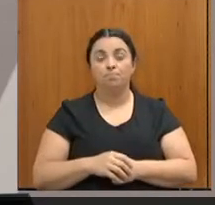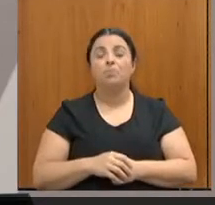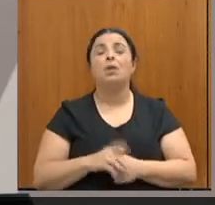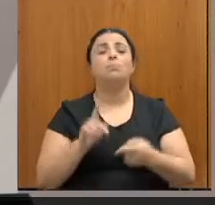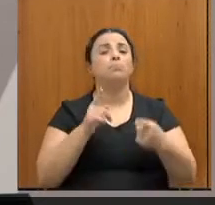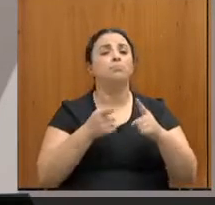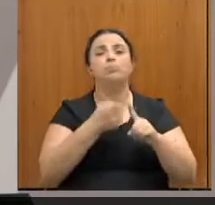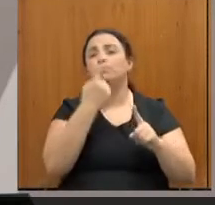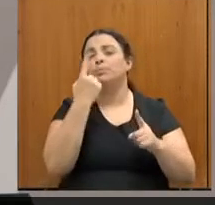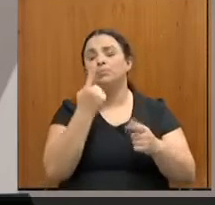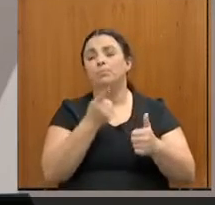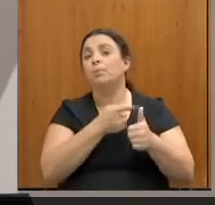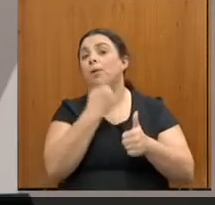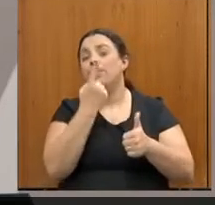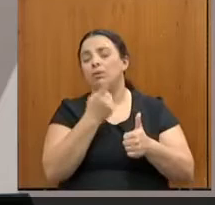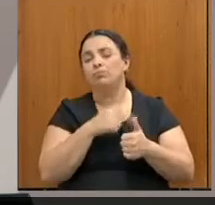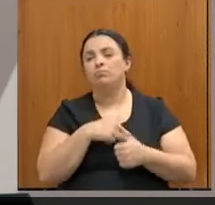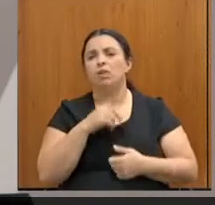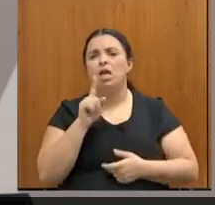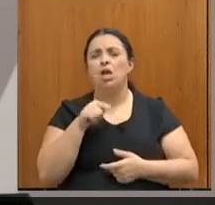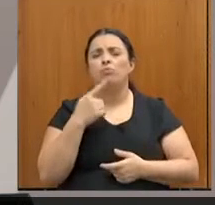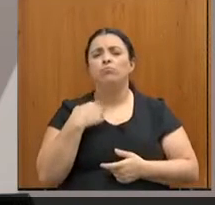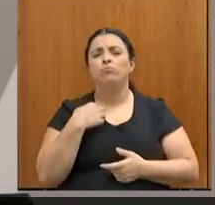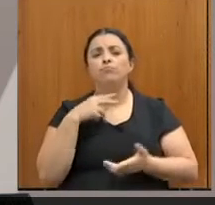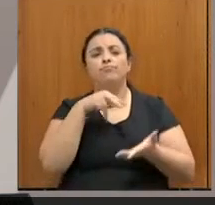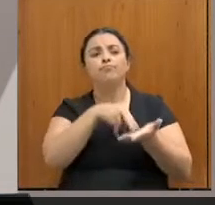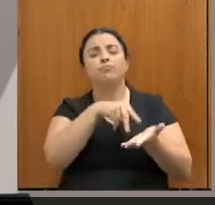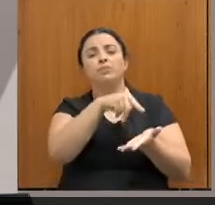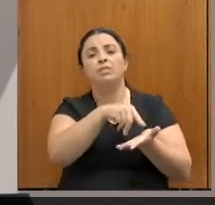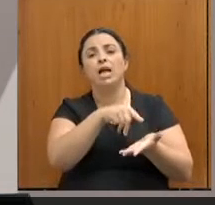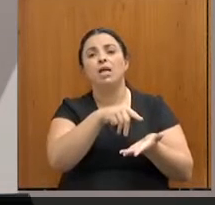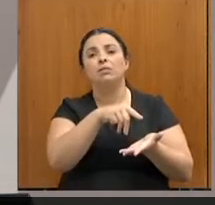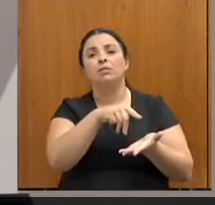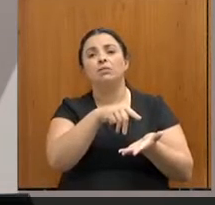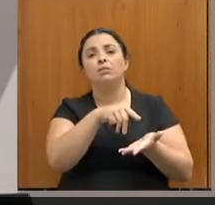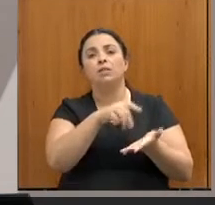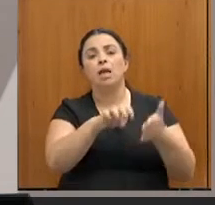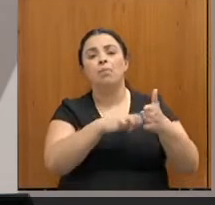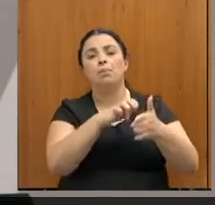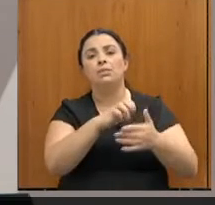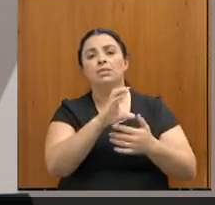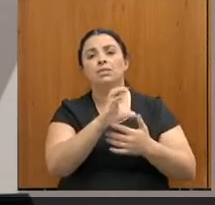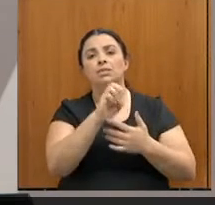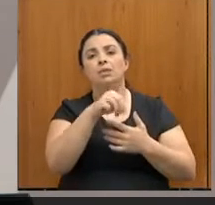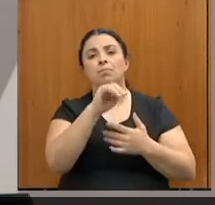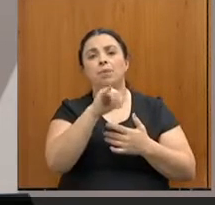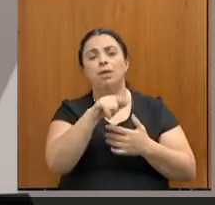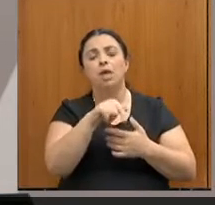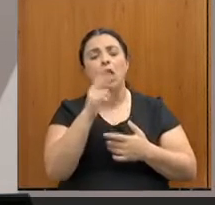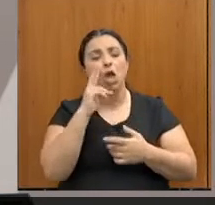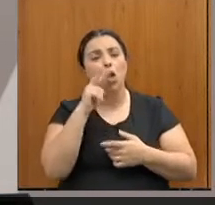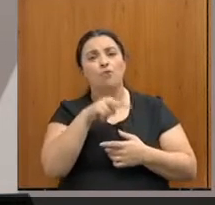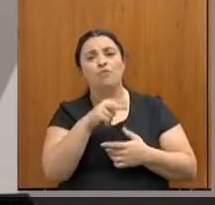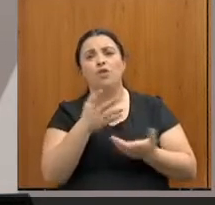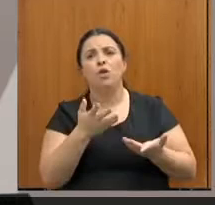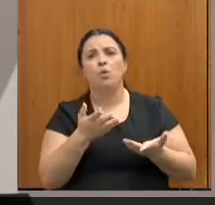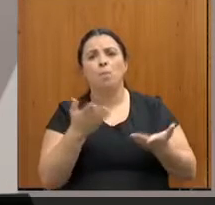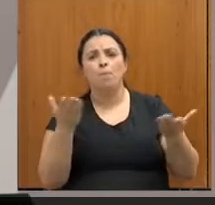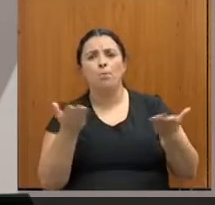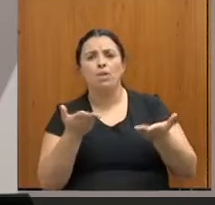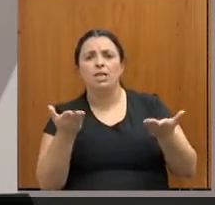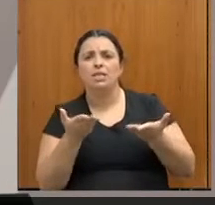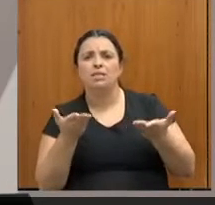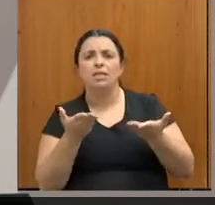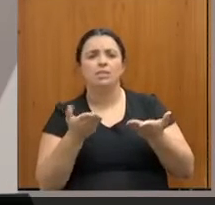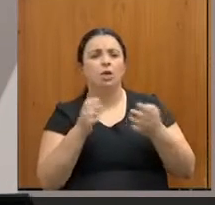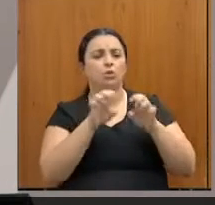sede da Cemig eu vi uma modernização um enxugamento da estrutura inclusive da prova diretoria